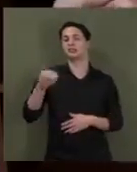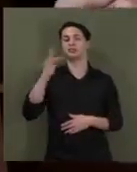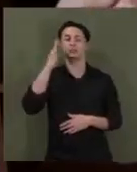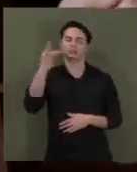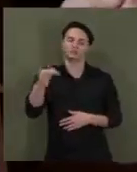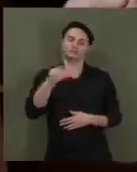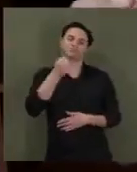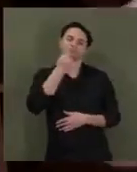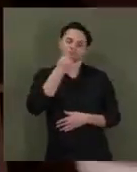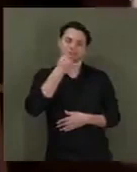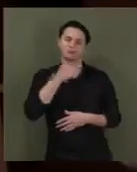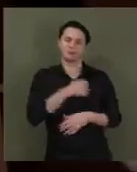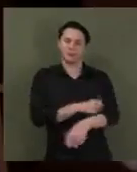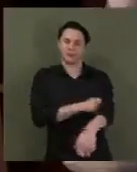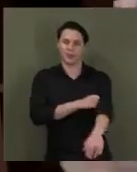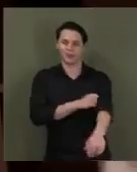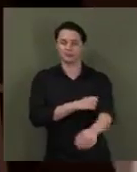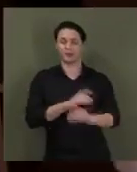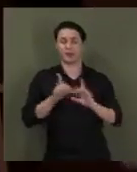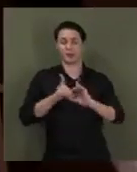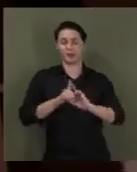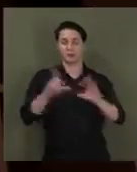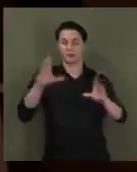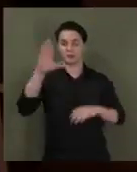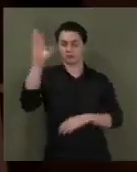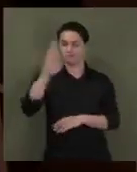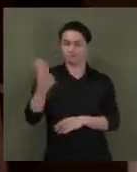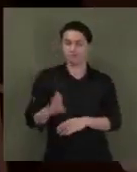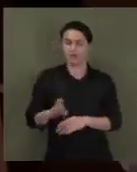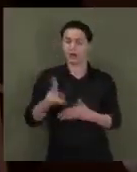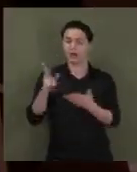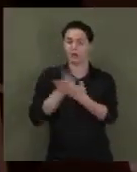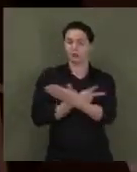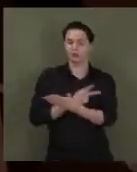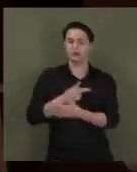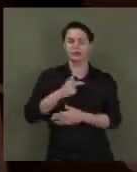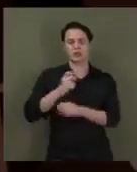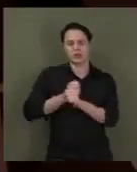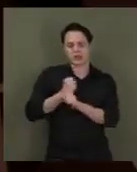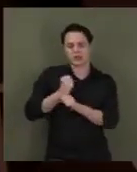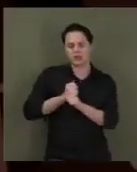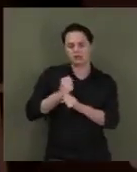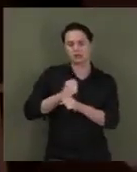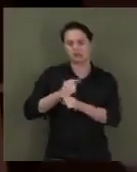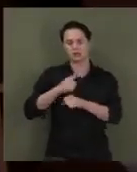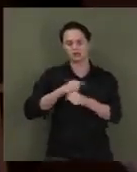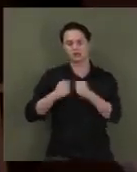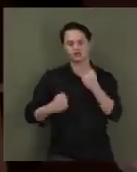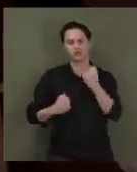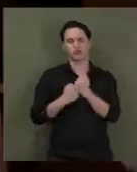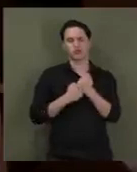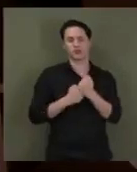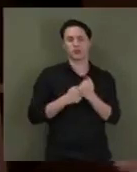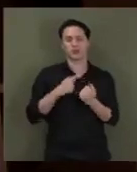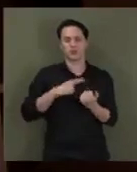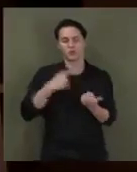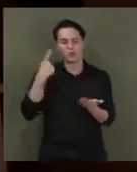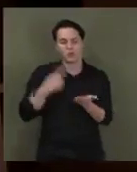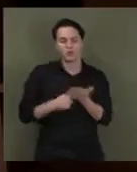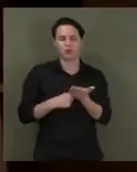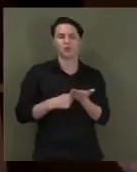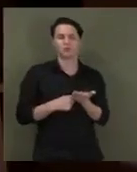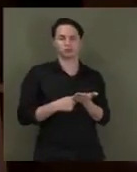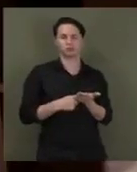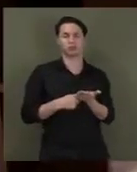infelizmente. A democracia brasileira vem, a cada ano, fortalecendo o seu